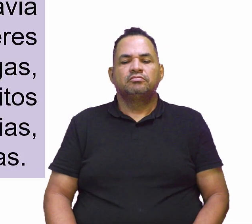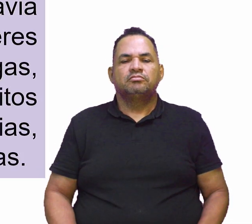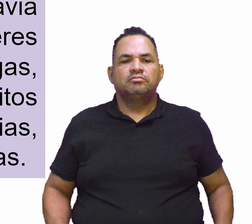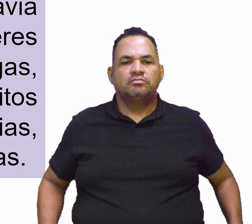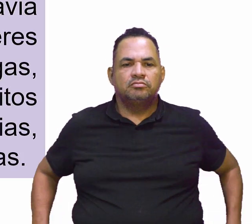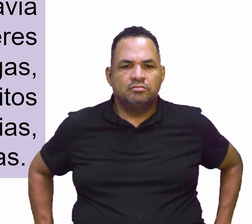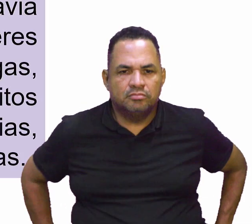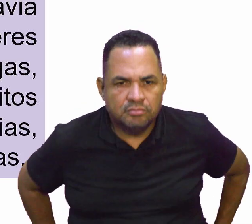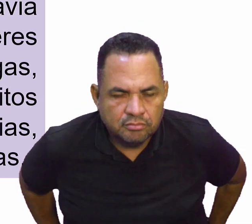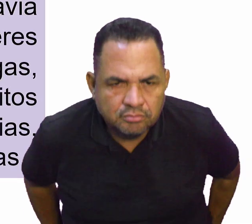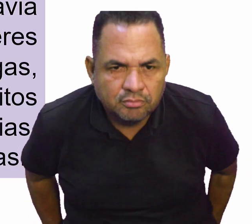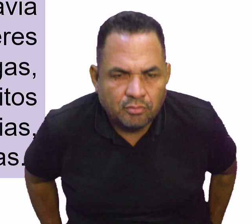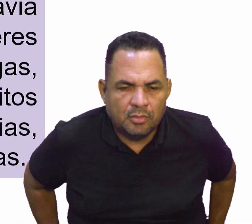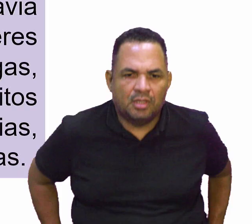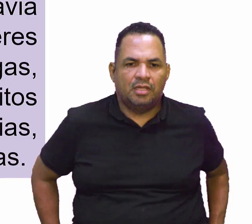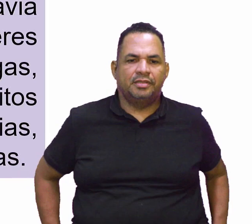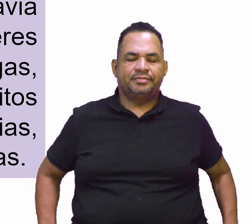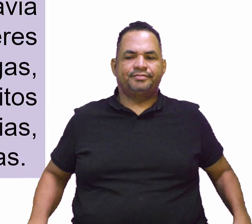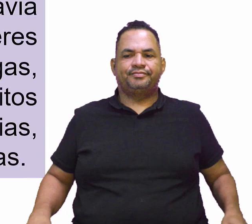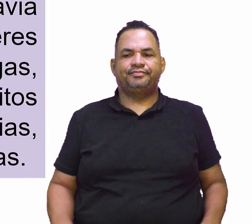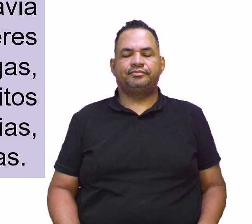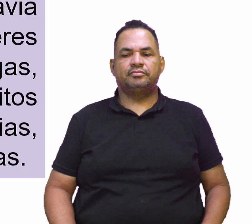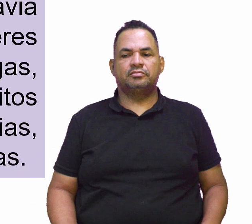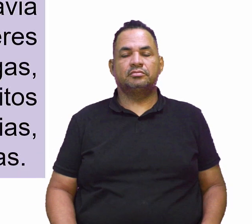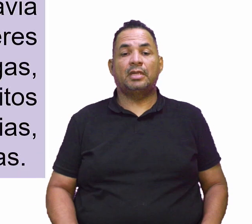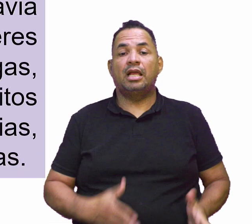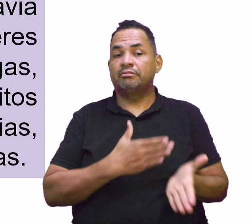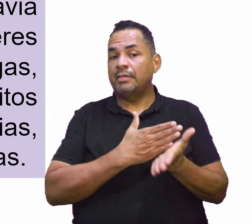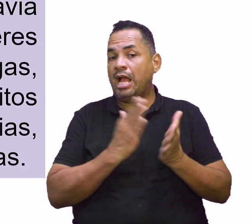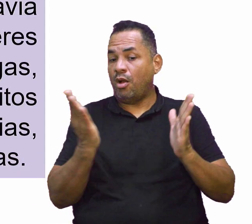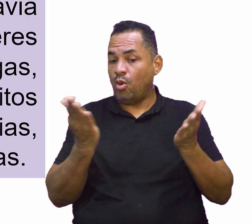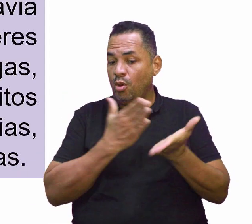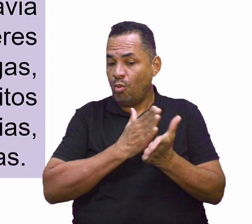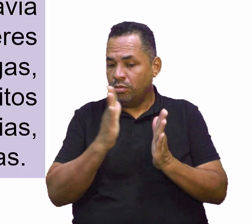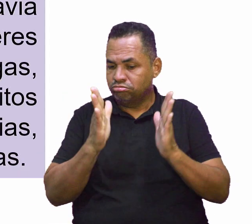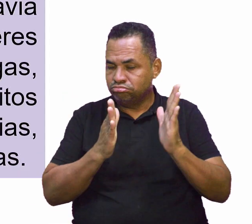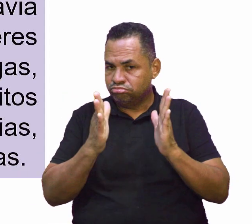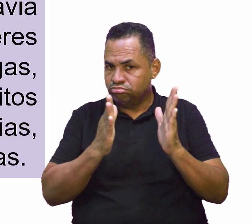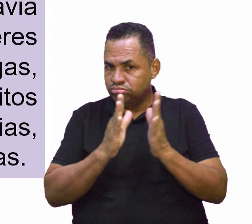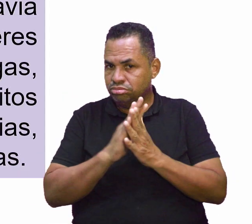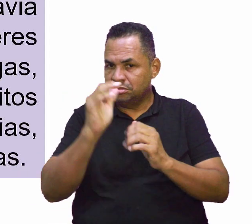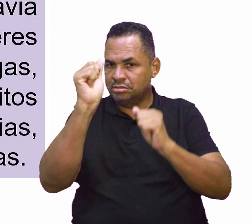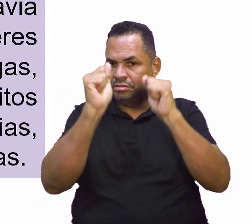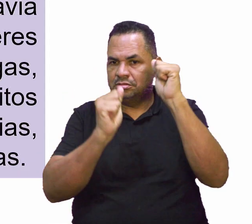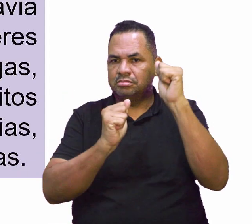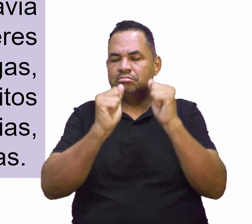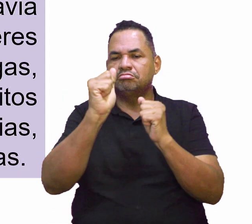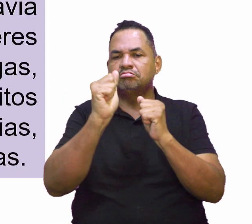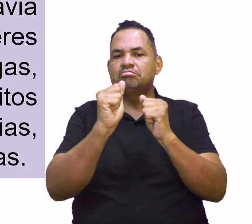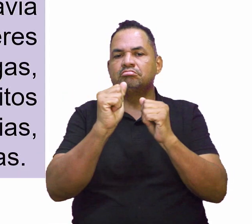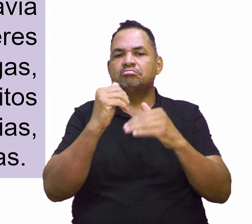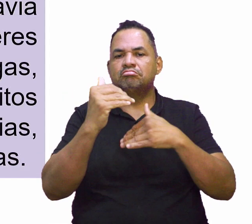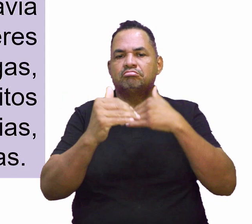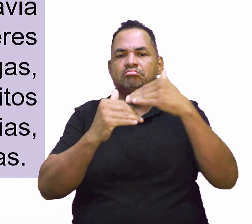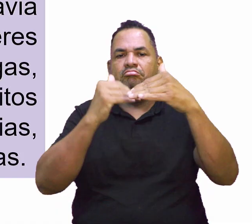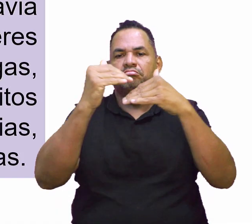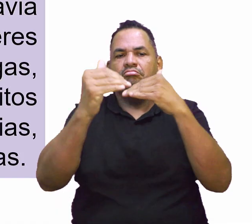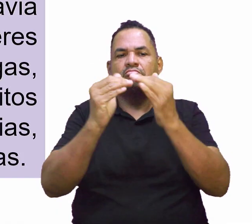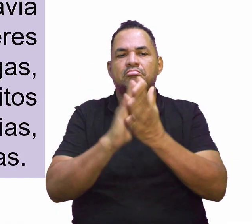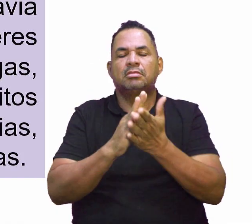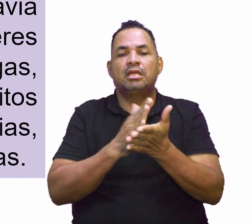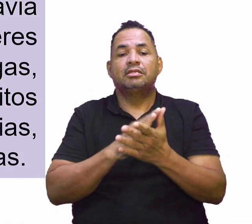como eu falei para vocês, vai começar um processo de industrialização. E esses